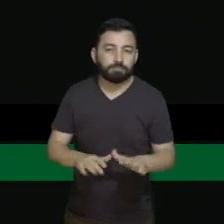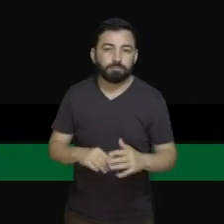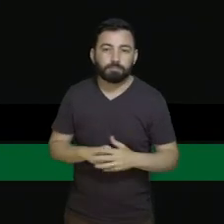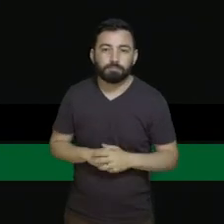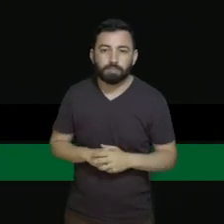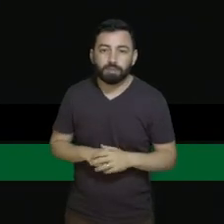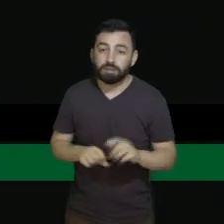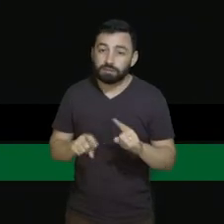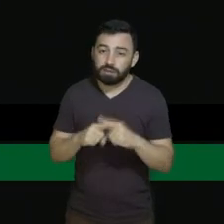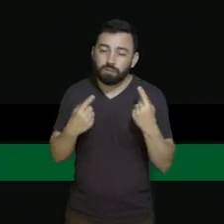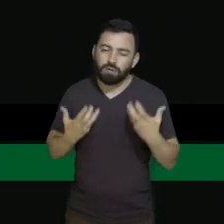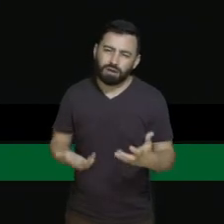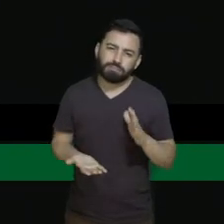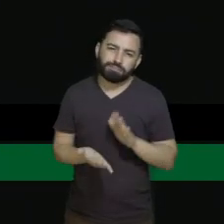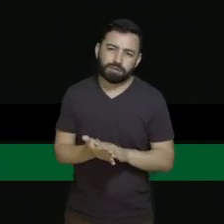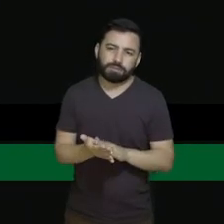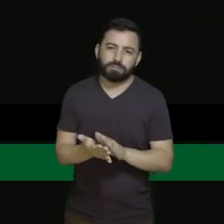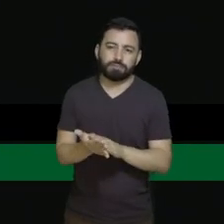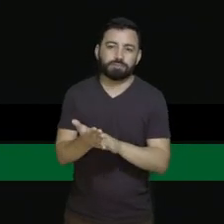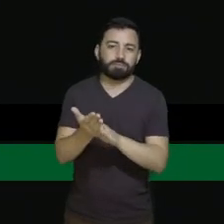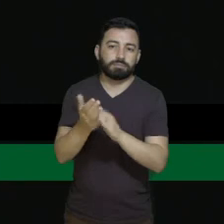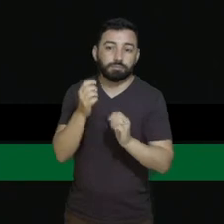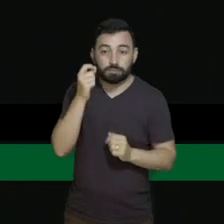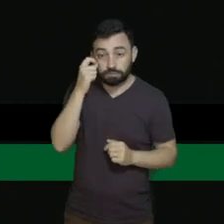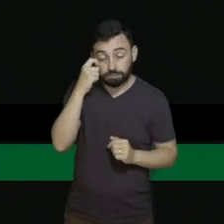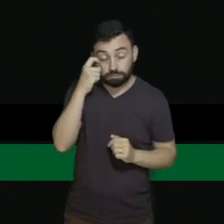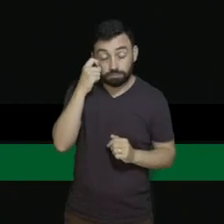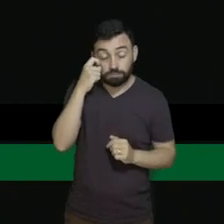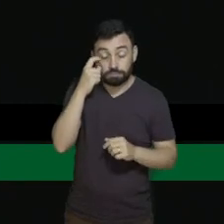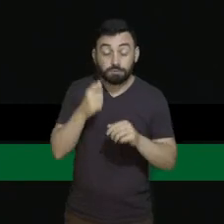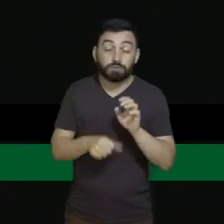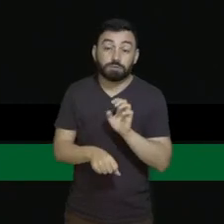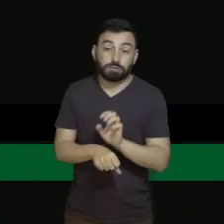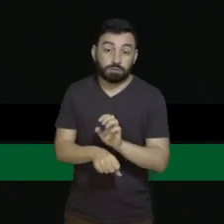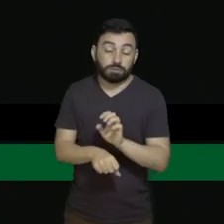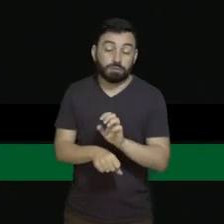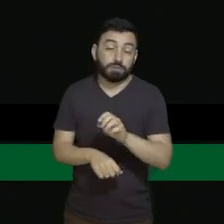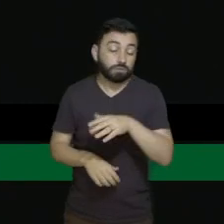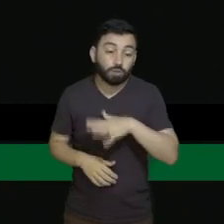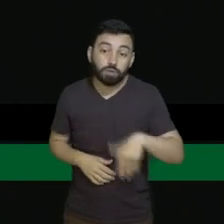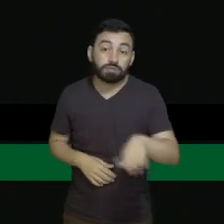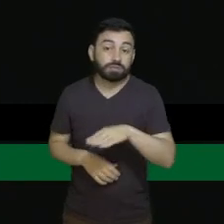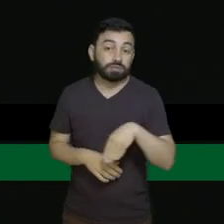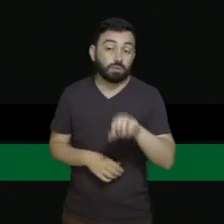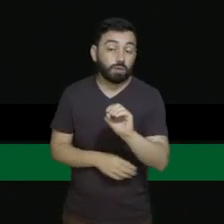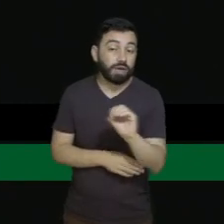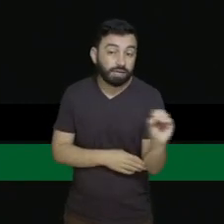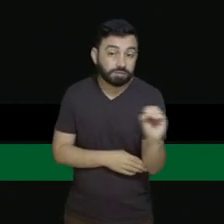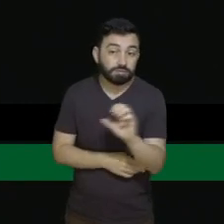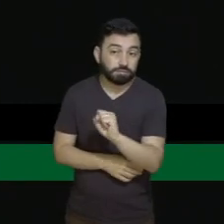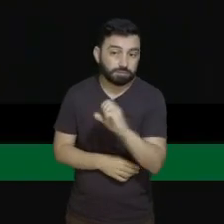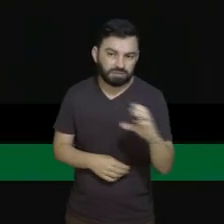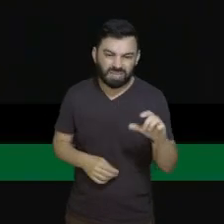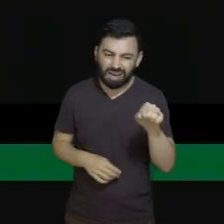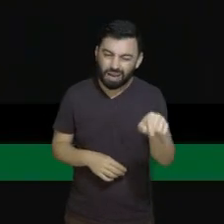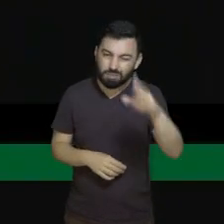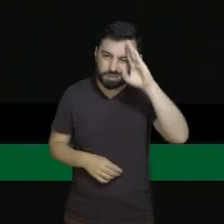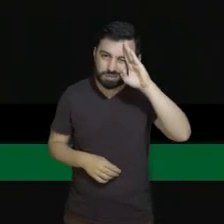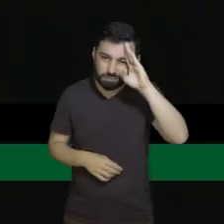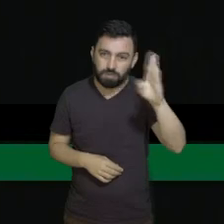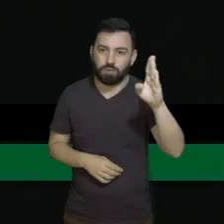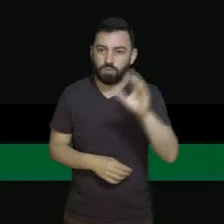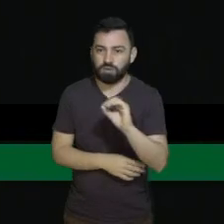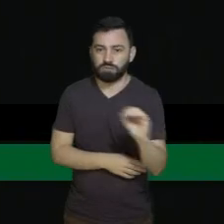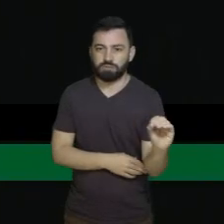Então, eu quero parabenizar a região oeste de Santa Catarina por ser o celeiro